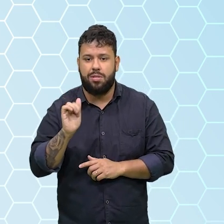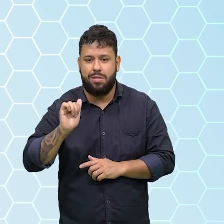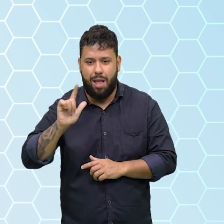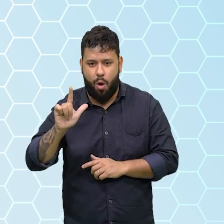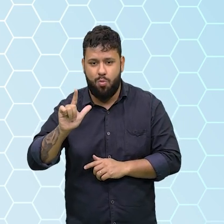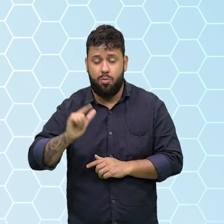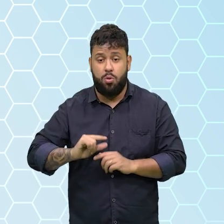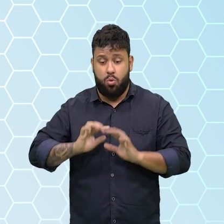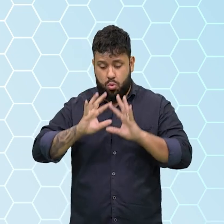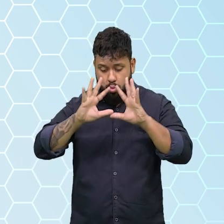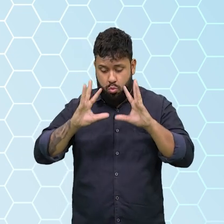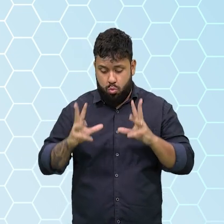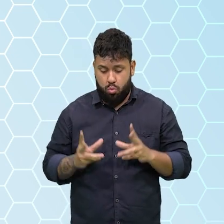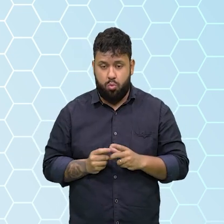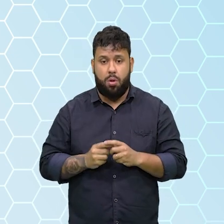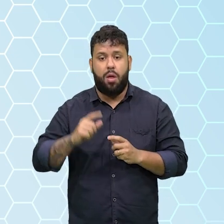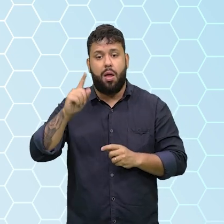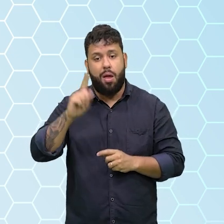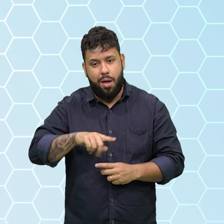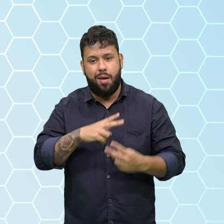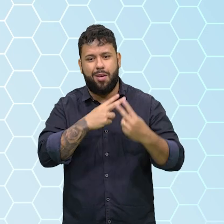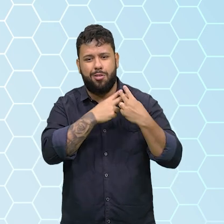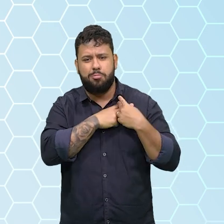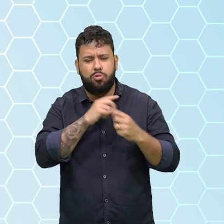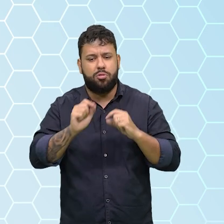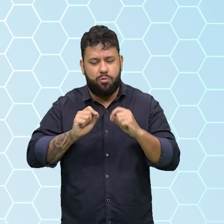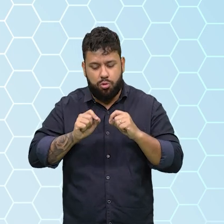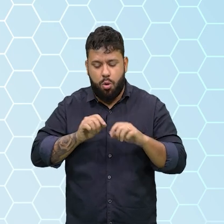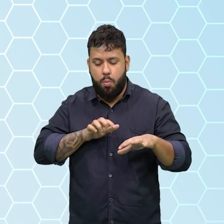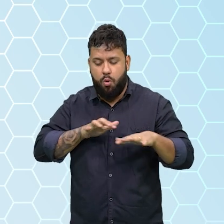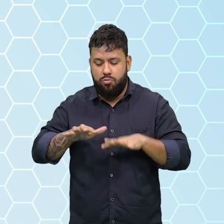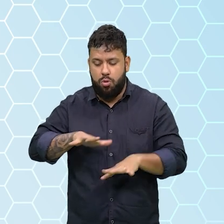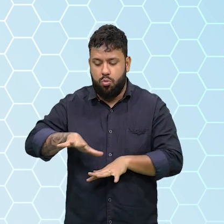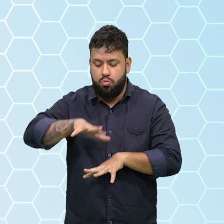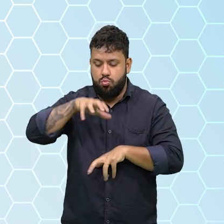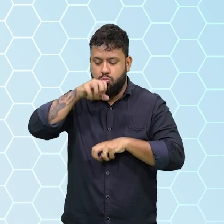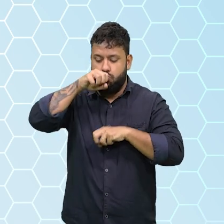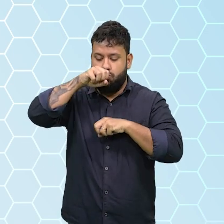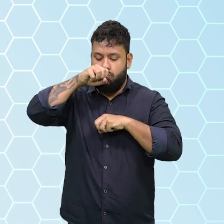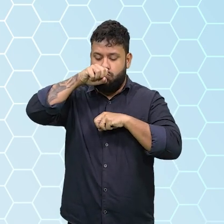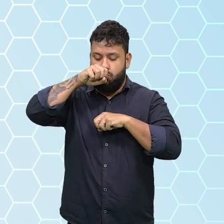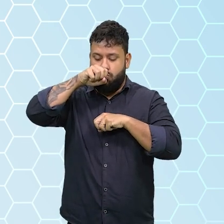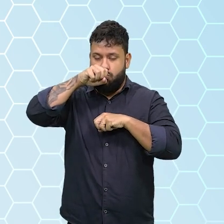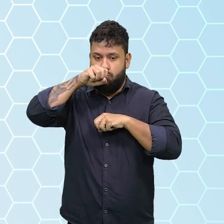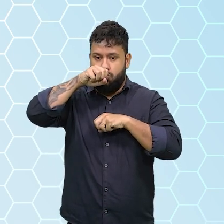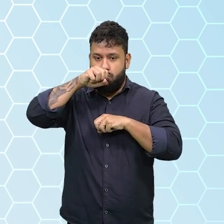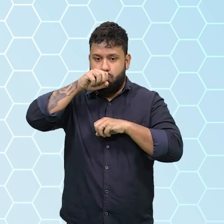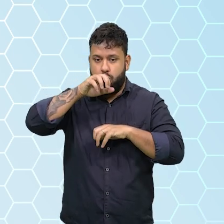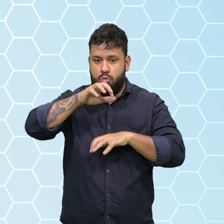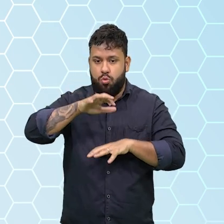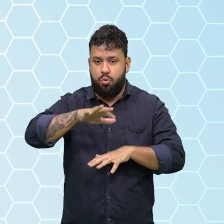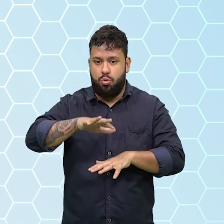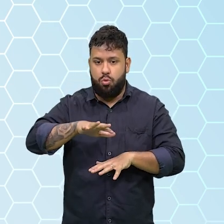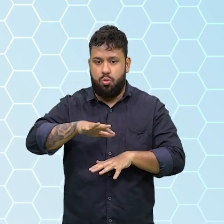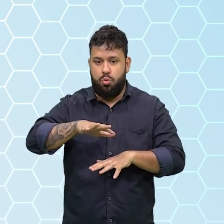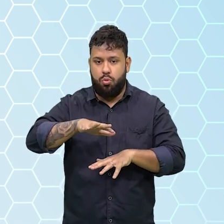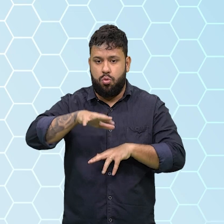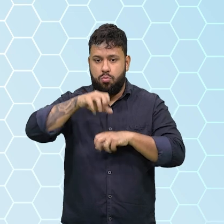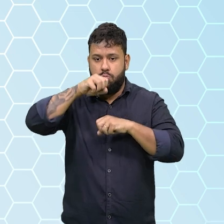Esses caras são responsáveis por realizar o movimento respiratório de inspiração